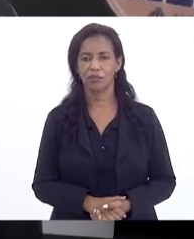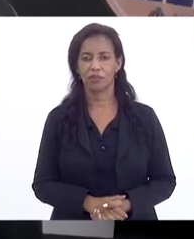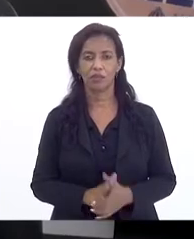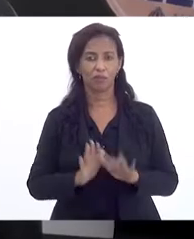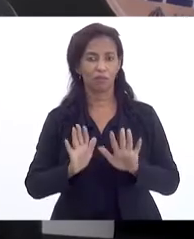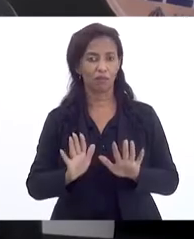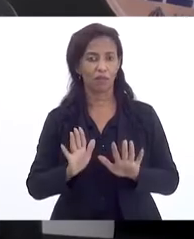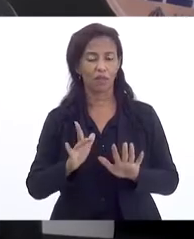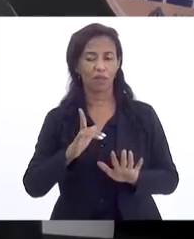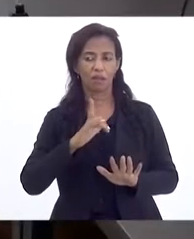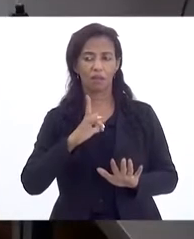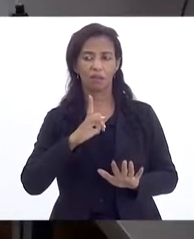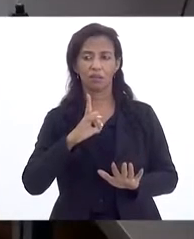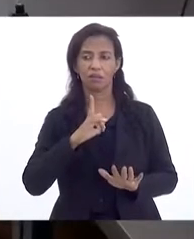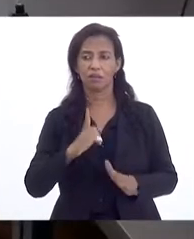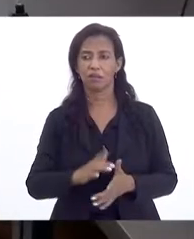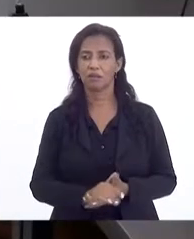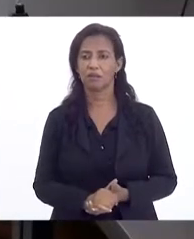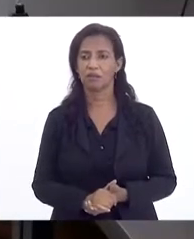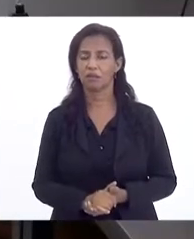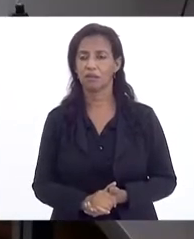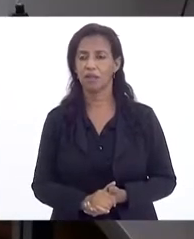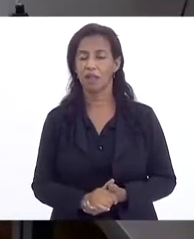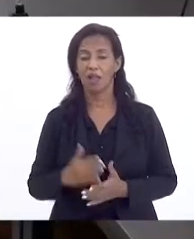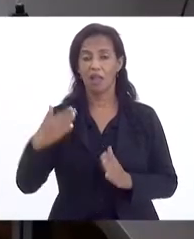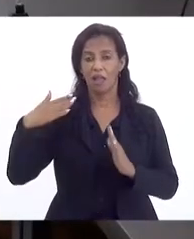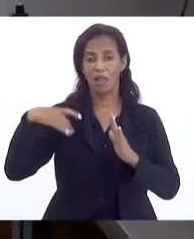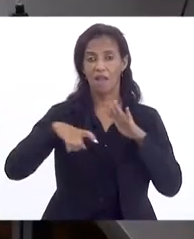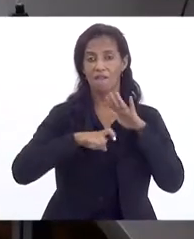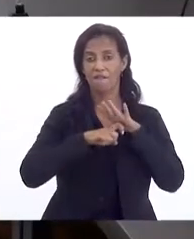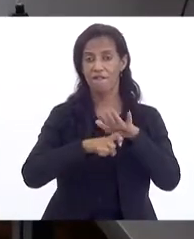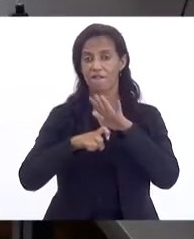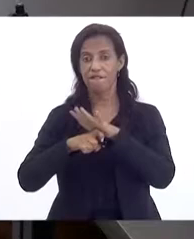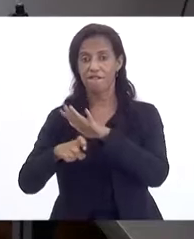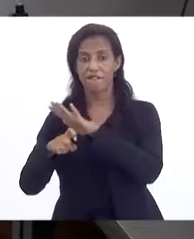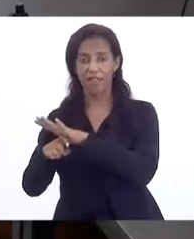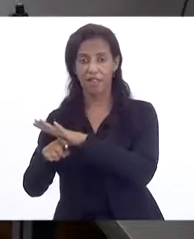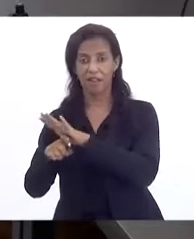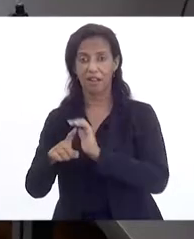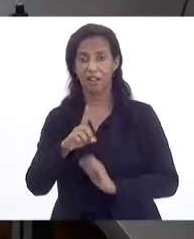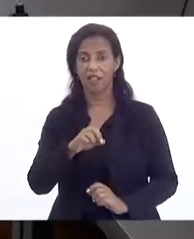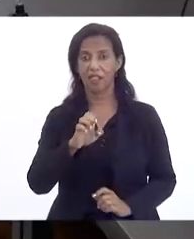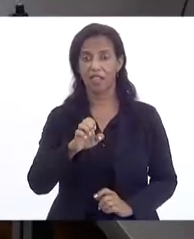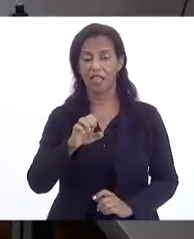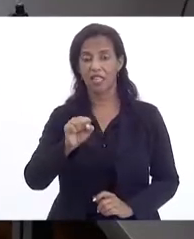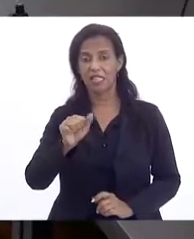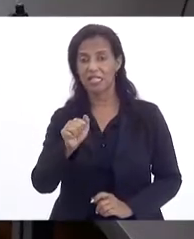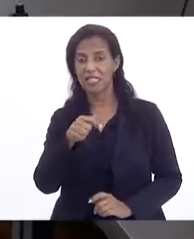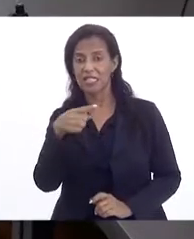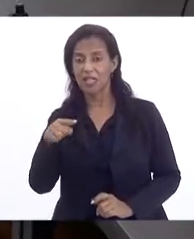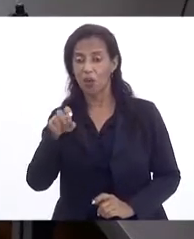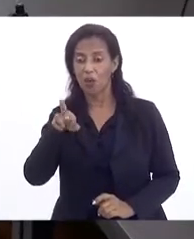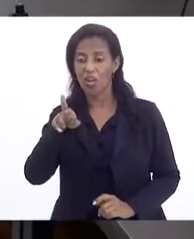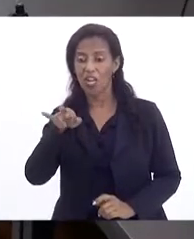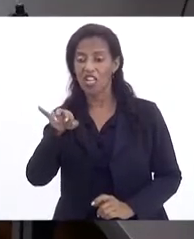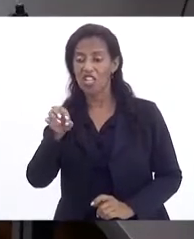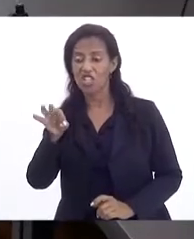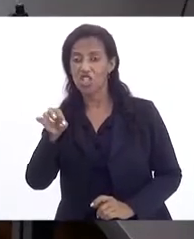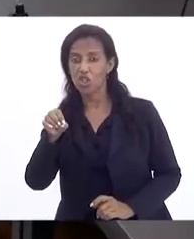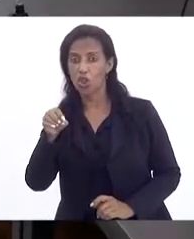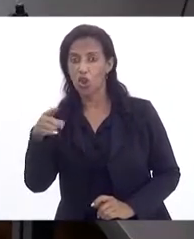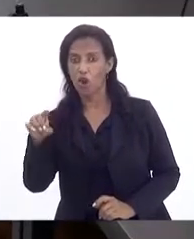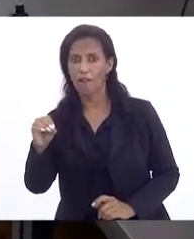ele explicita, Rodrigo, né? Feira nordestina de São Cristóvão. Ele não botou